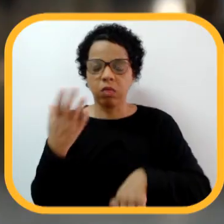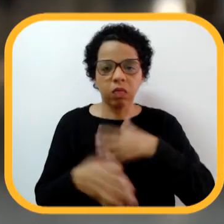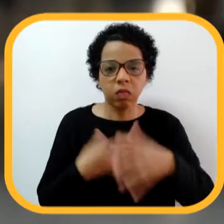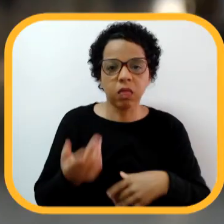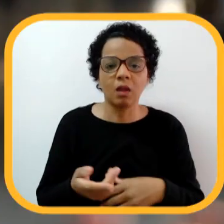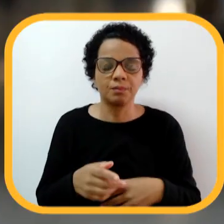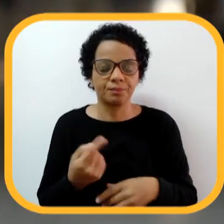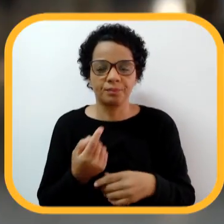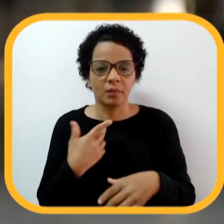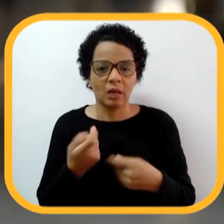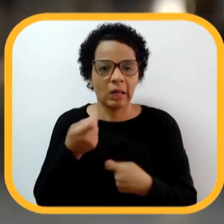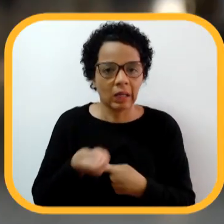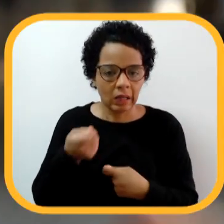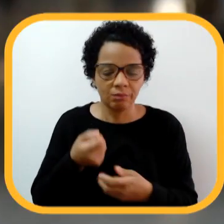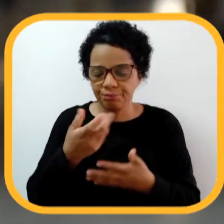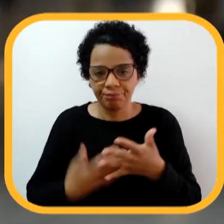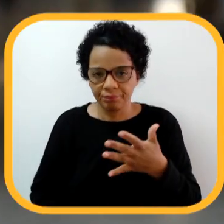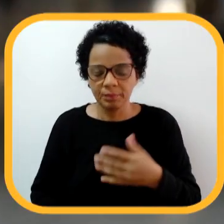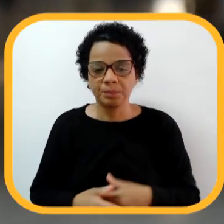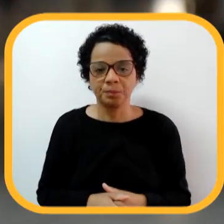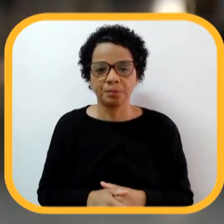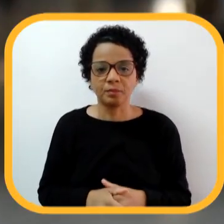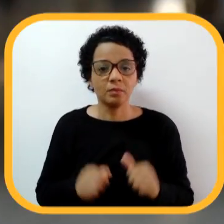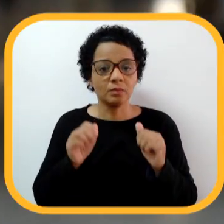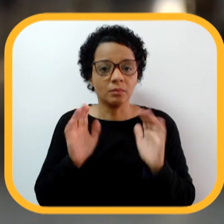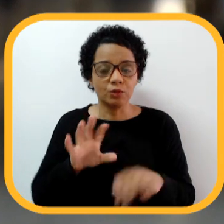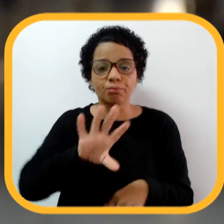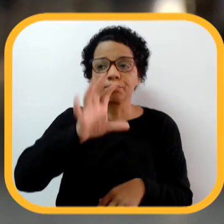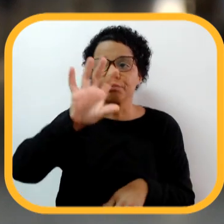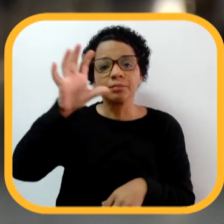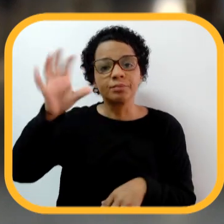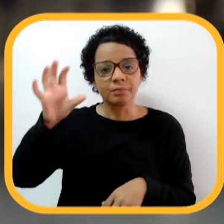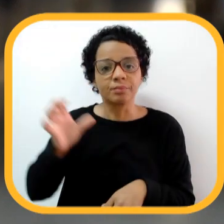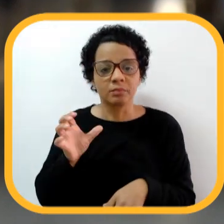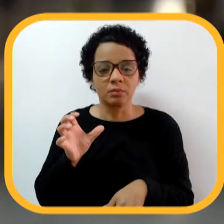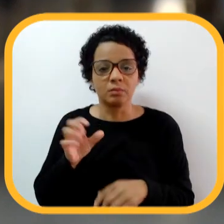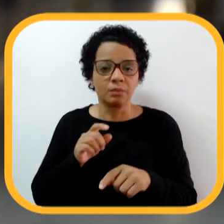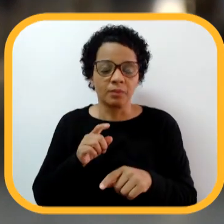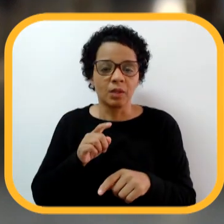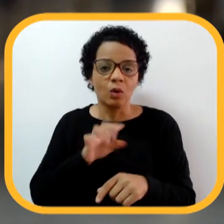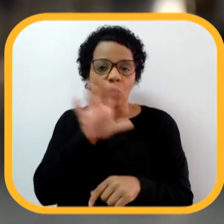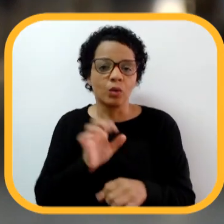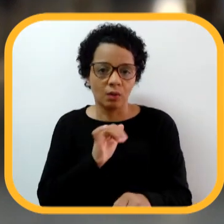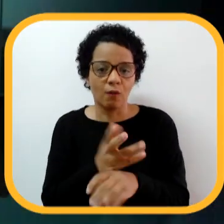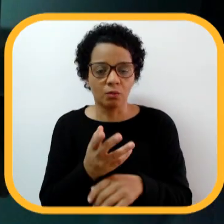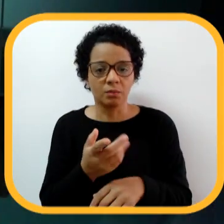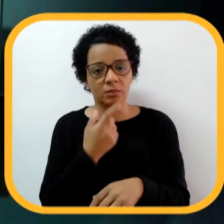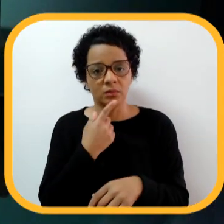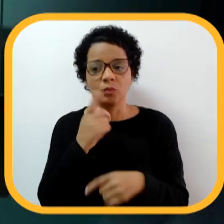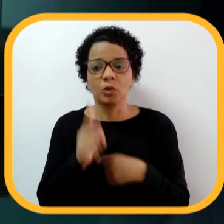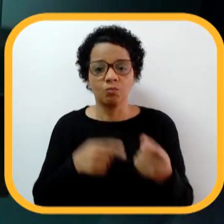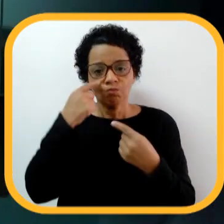civil, no imobiliário e nas rendas, etc. Mas muitos países têm seguido outra política, que